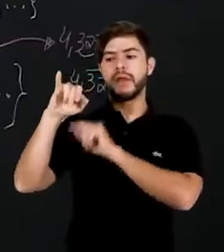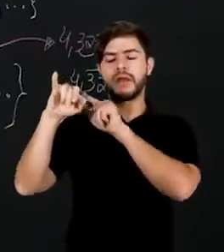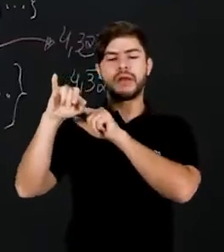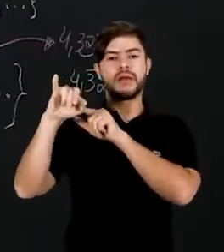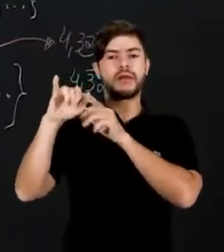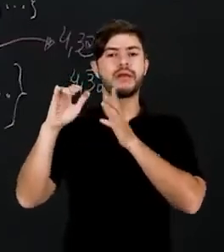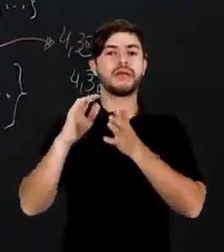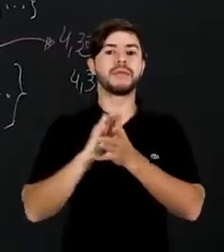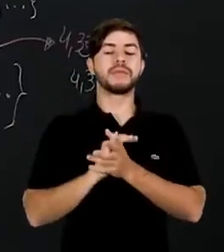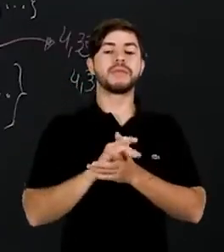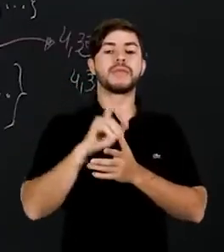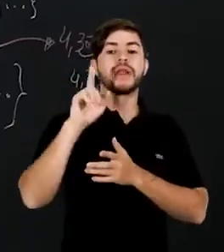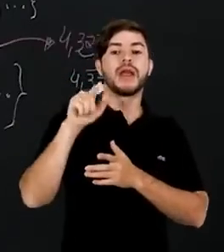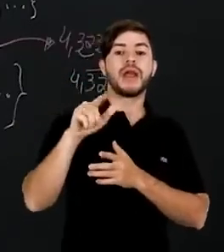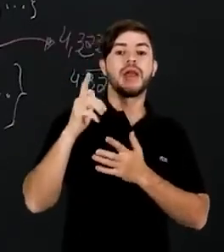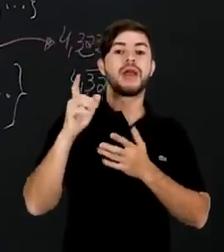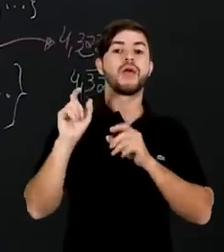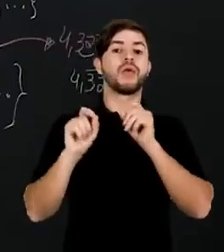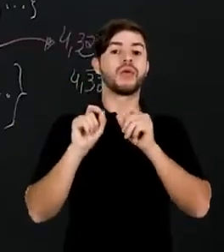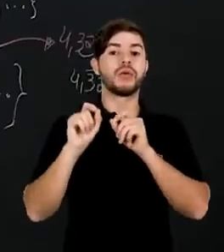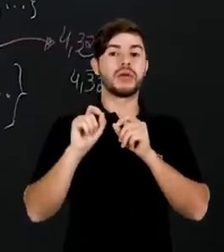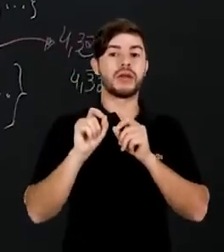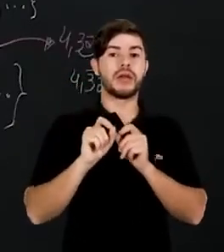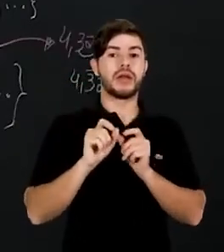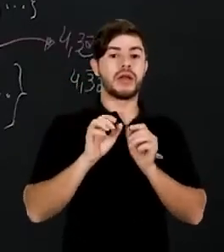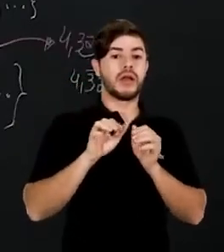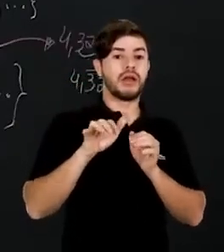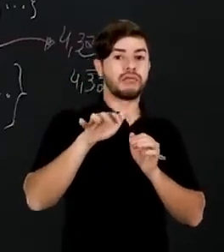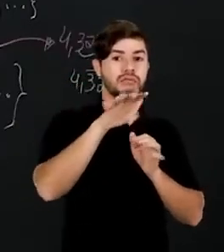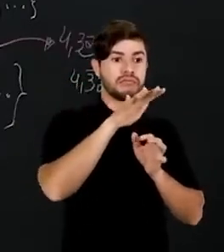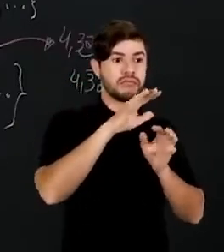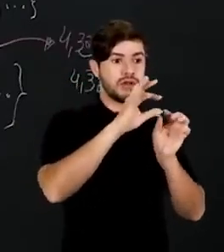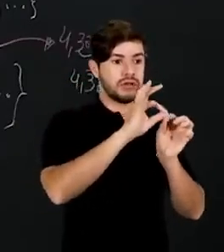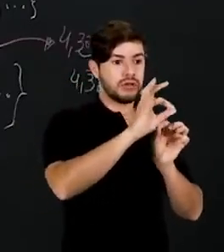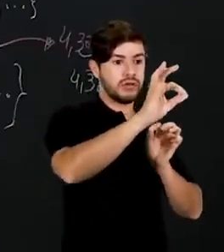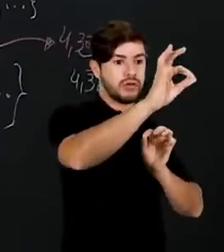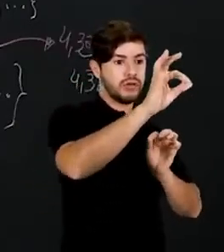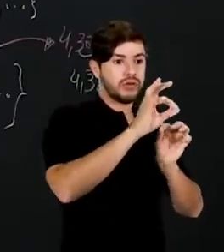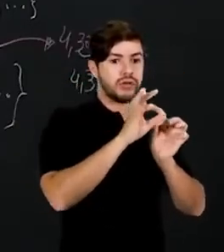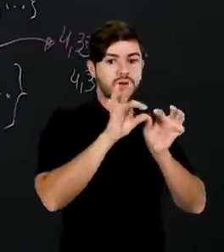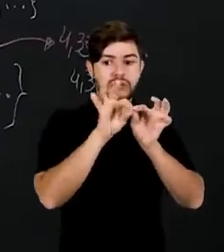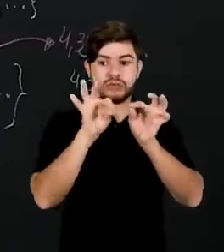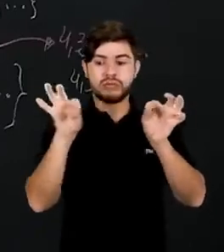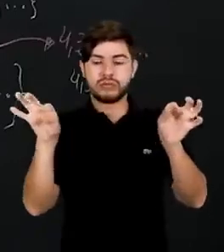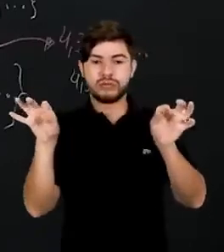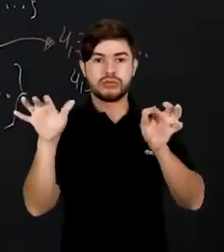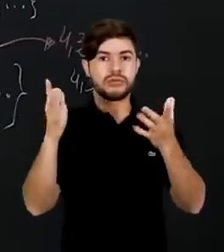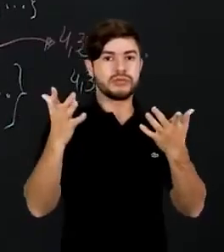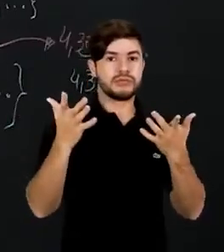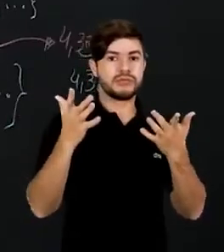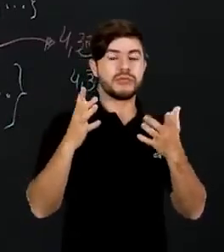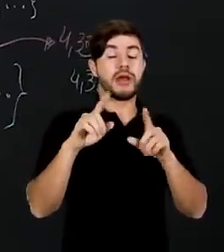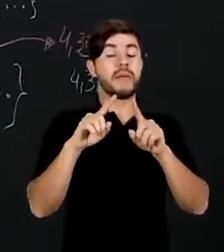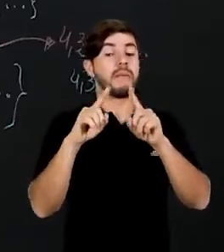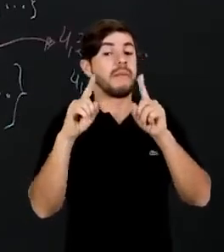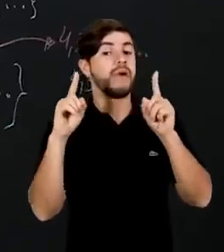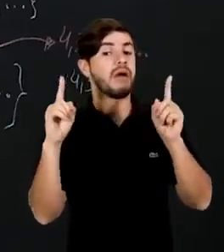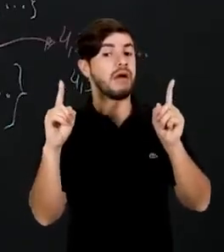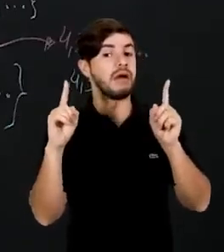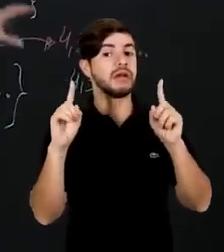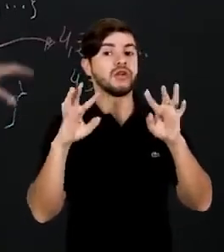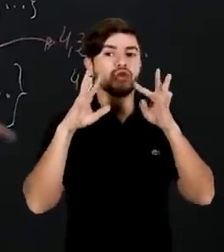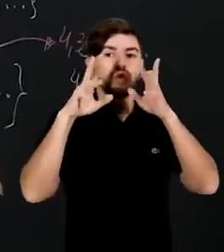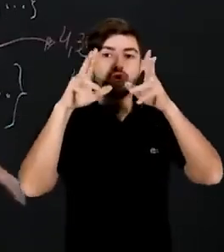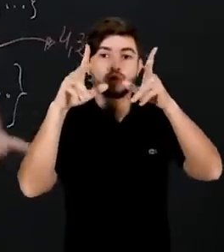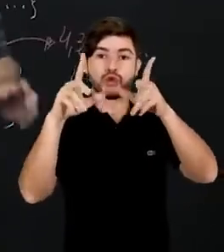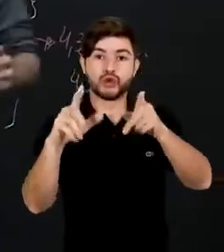número π é a razão entre o comprimento da circunferência e o seu diâmetro. Legal? Mas